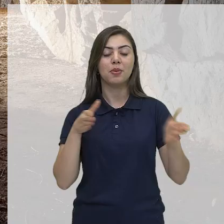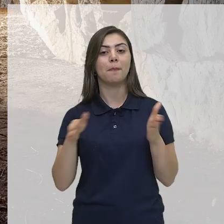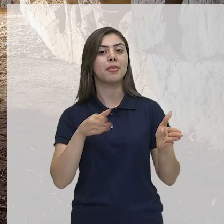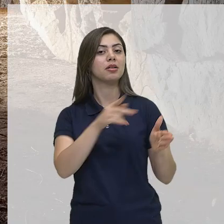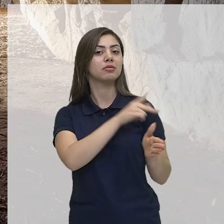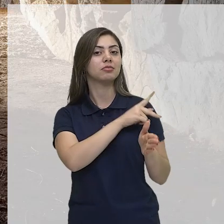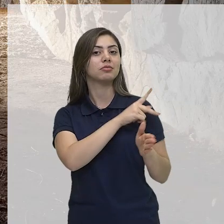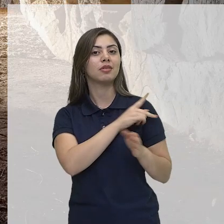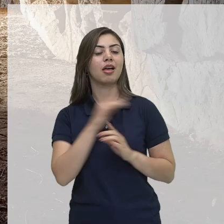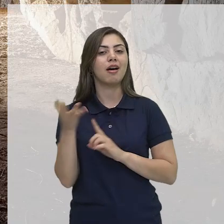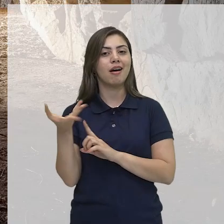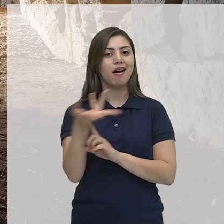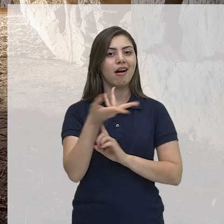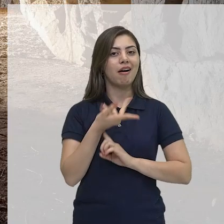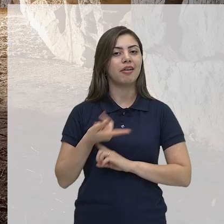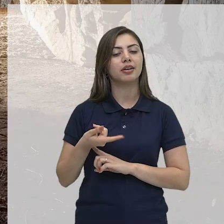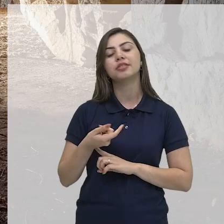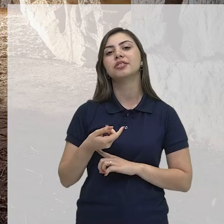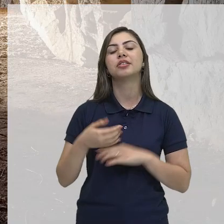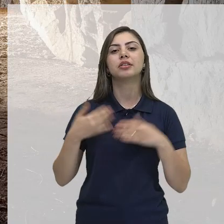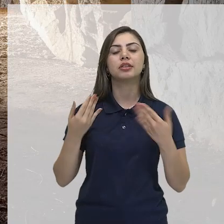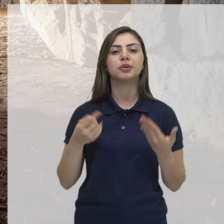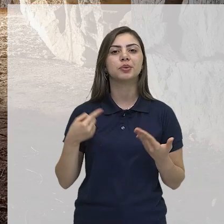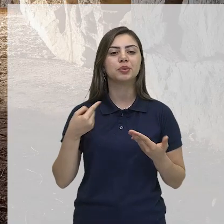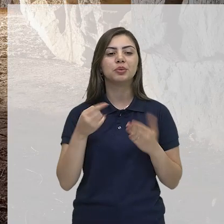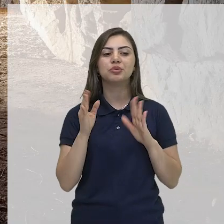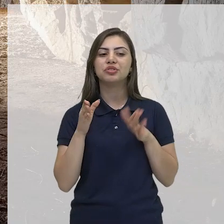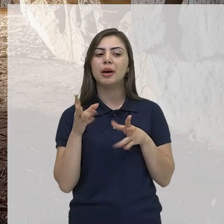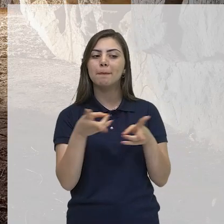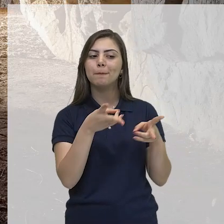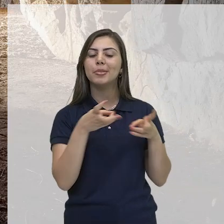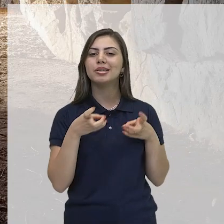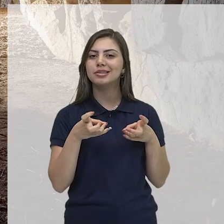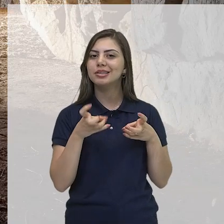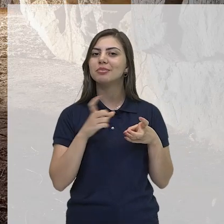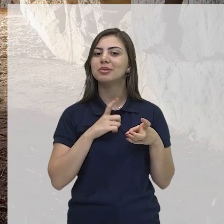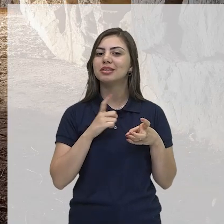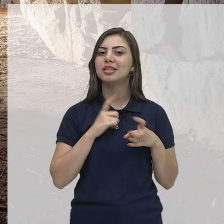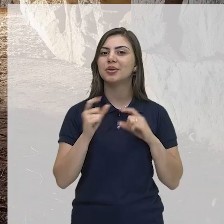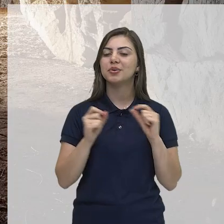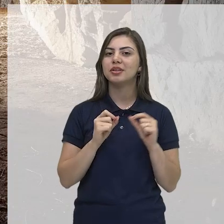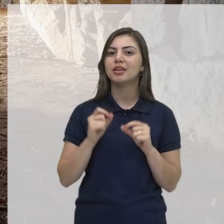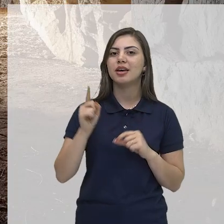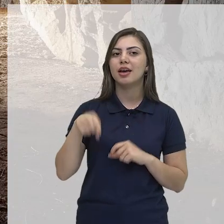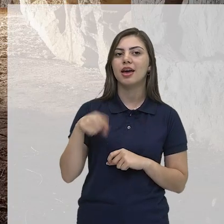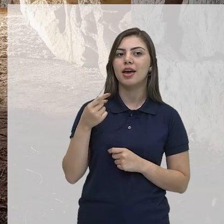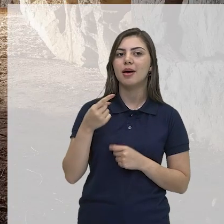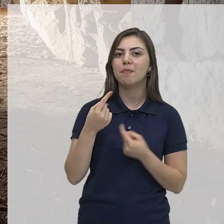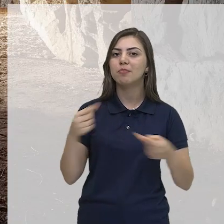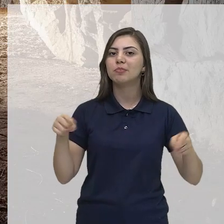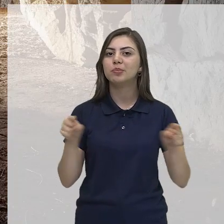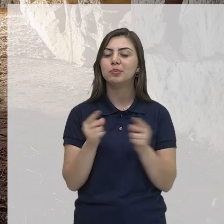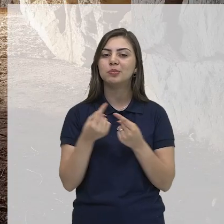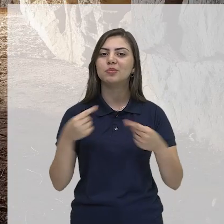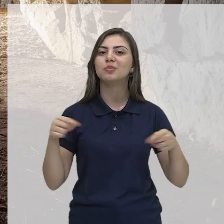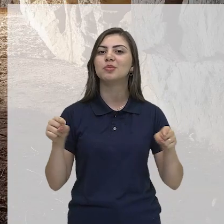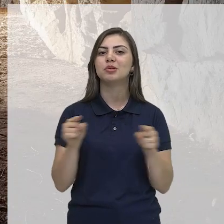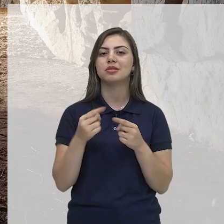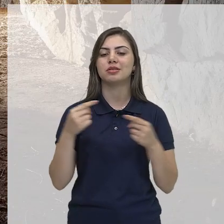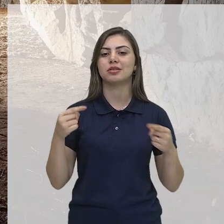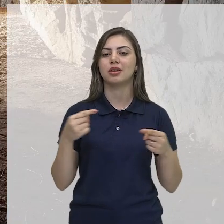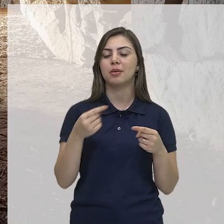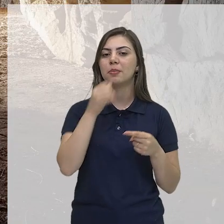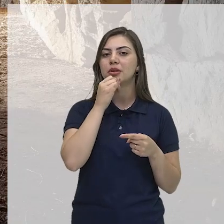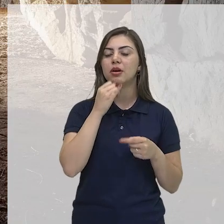na pré-história, a gente já tem indícios da existência de sons, né? Sons criados, seja